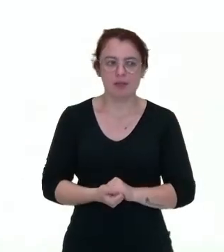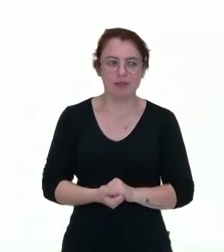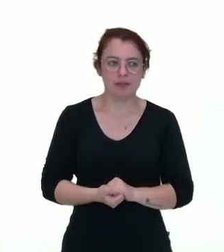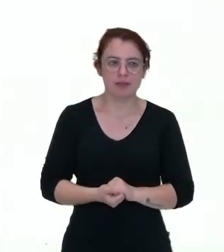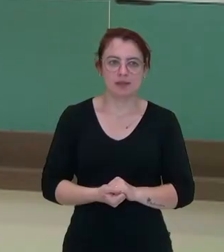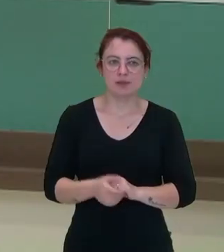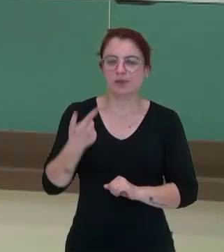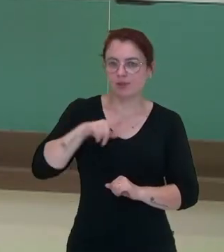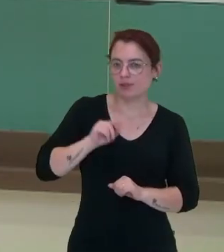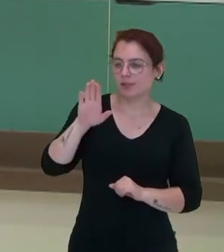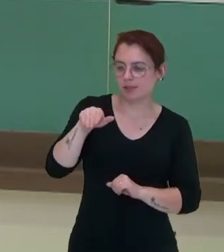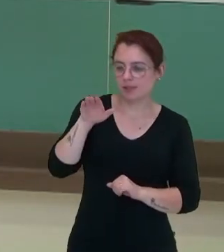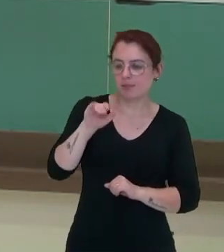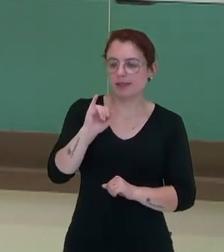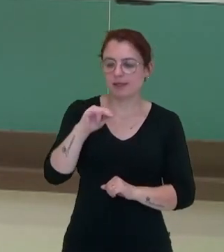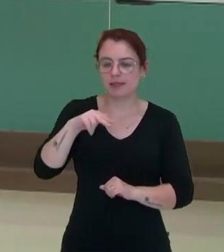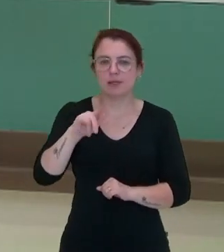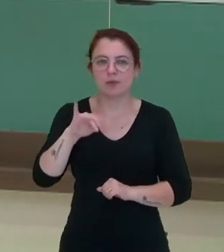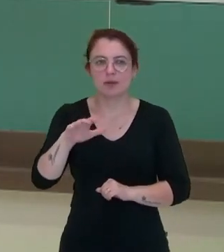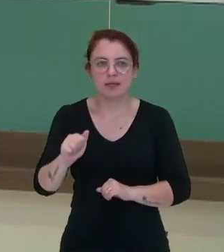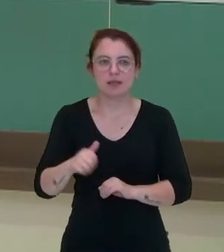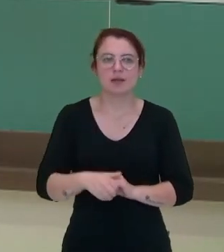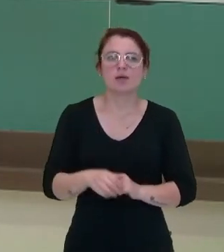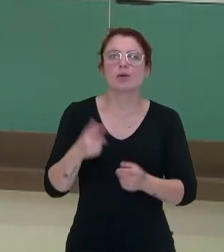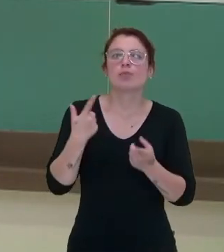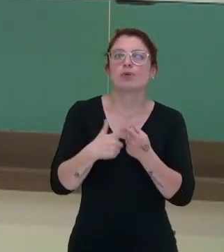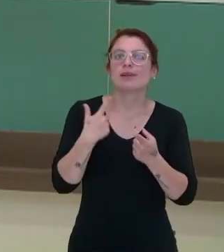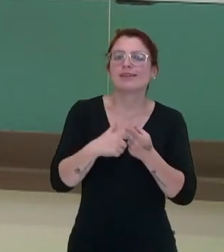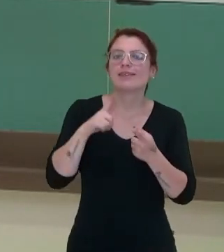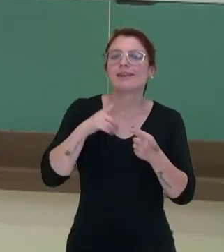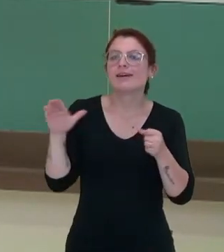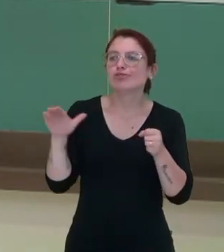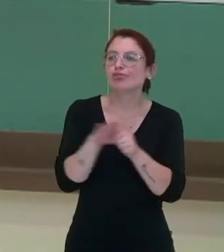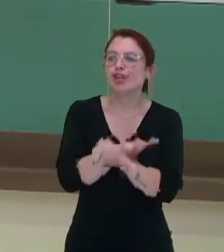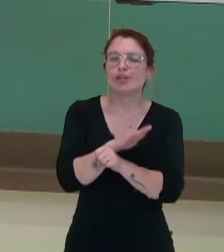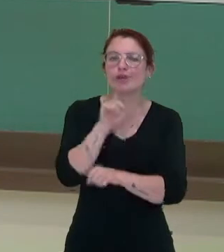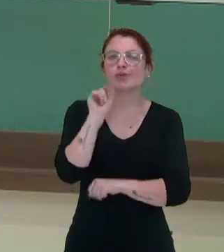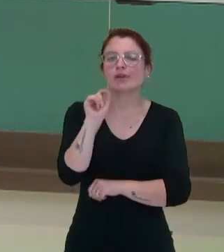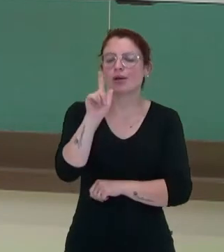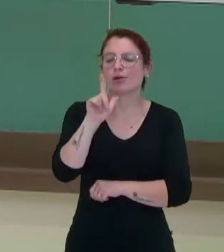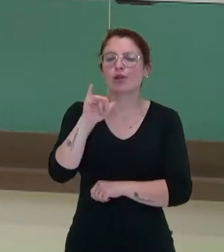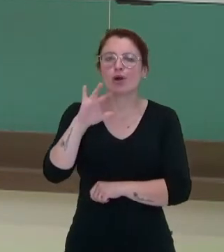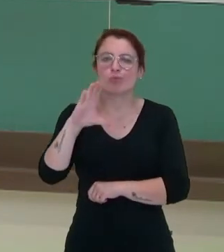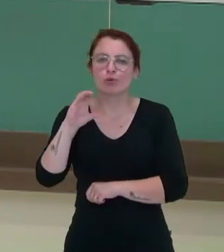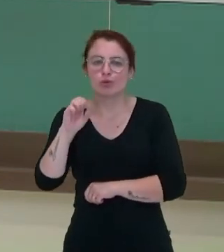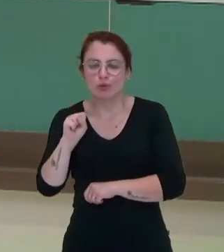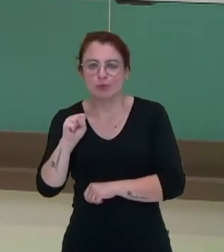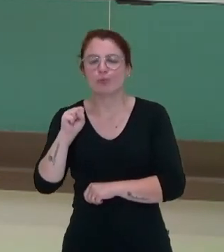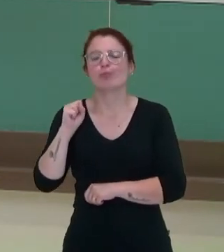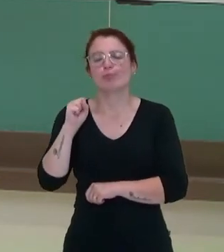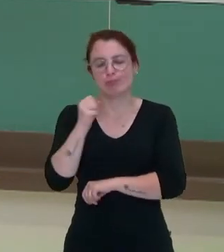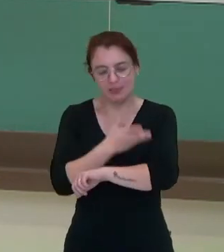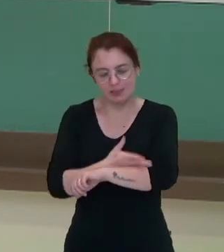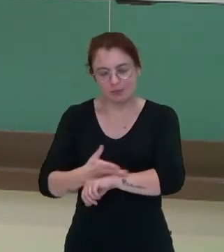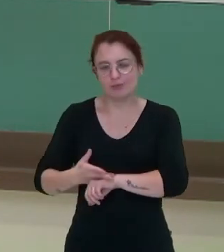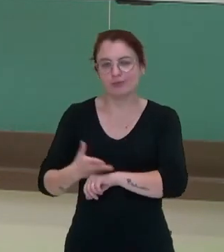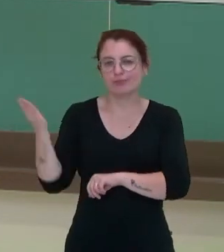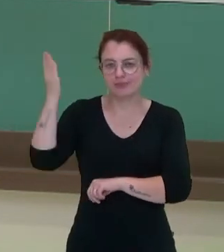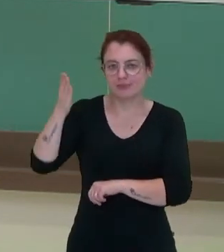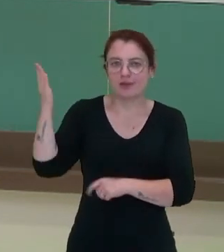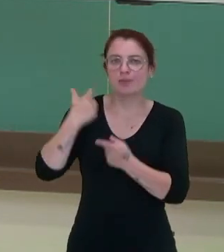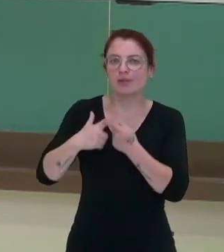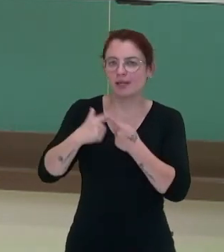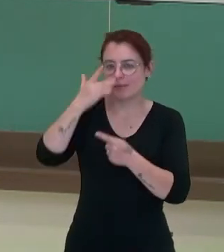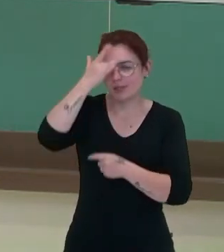íngua, pela grande quantidade de glóbulos brancos que eu tenho nessa região, porque provavelmente essa